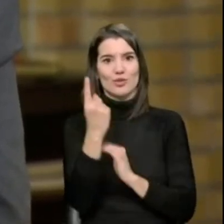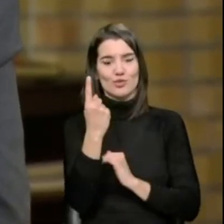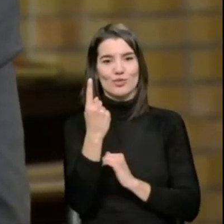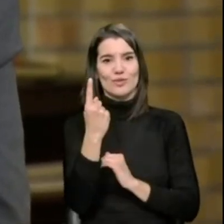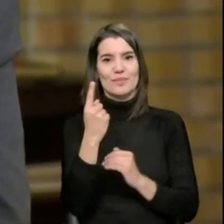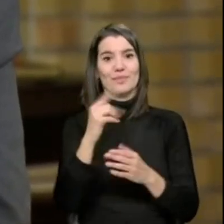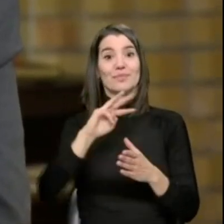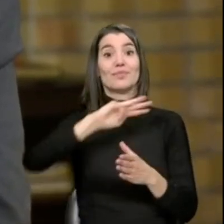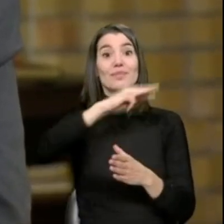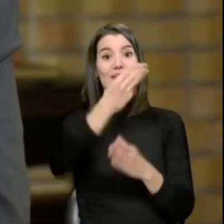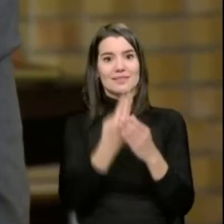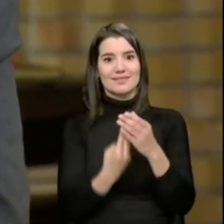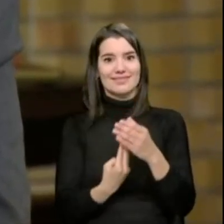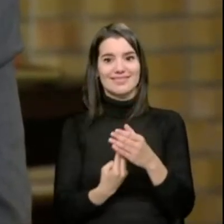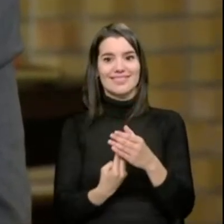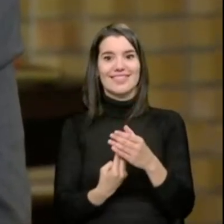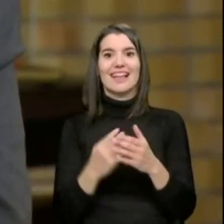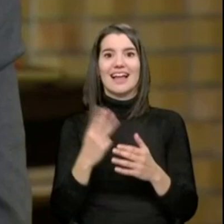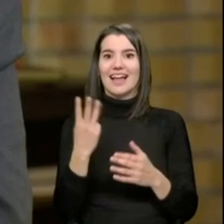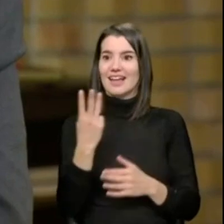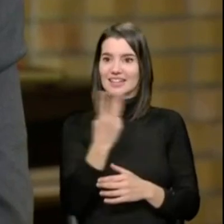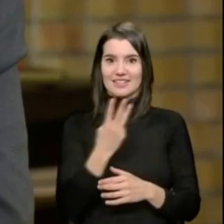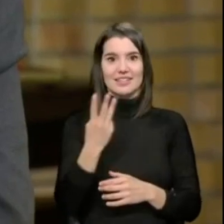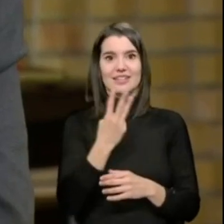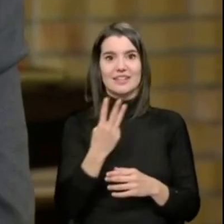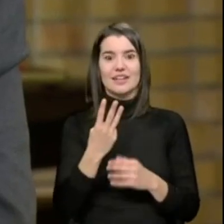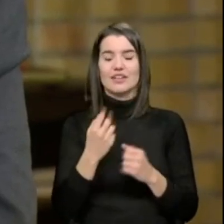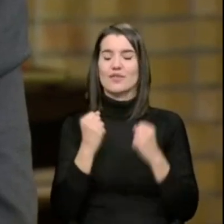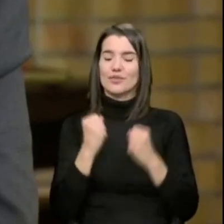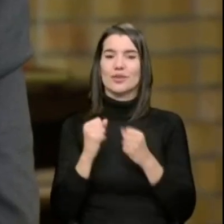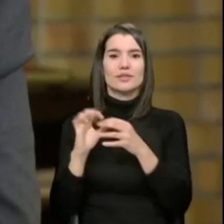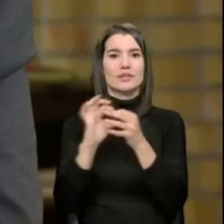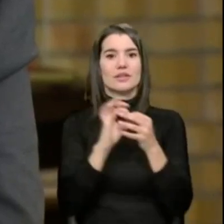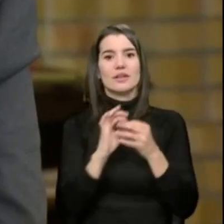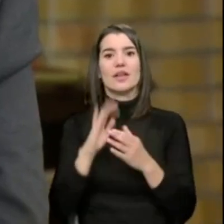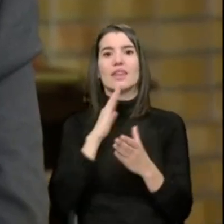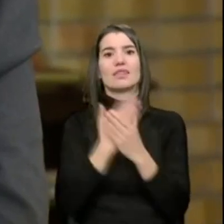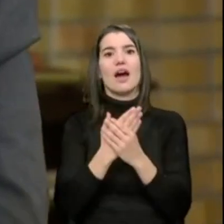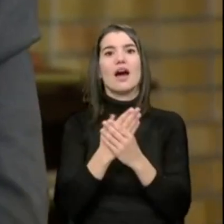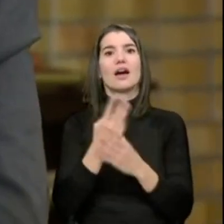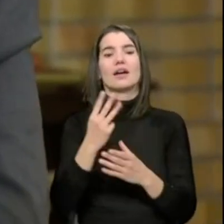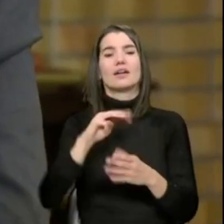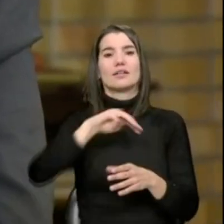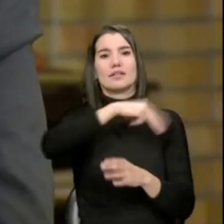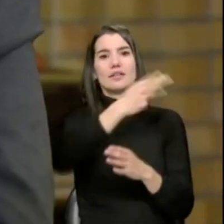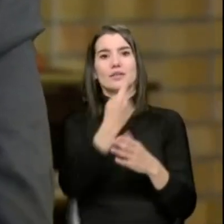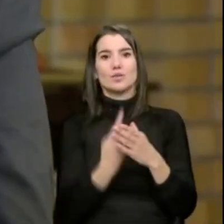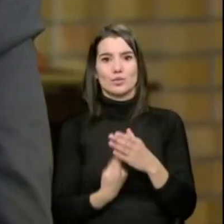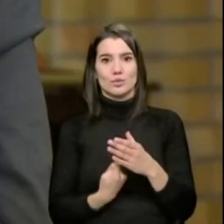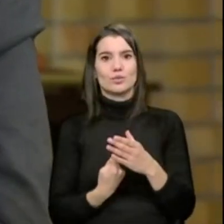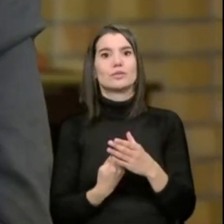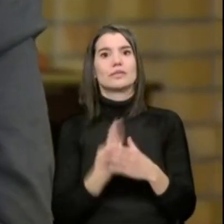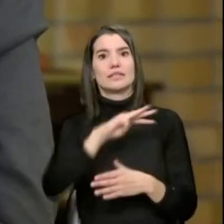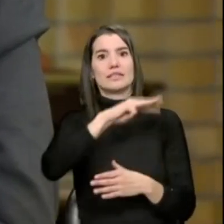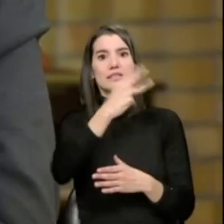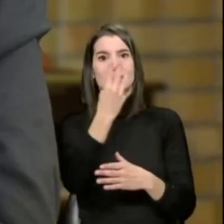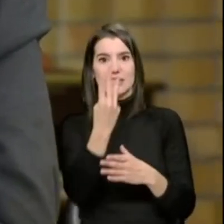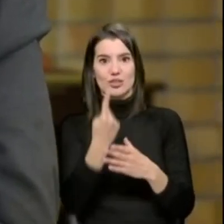unidade deles é tão grande que formam, de facto, uma só natureza, o que para nós, por ser